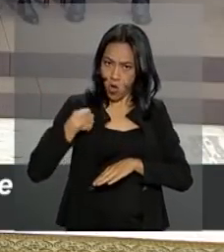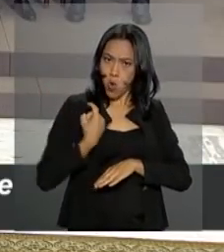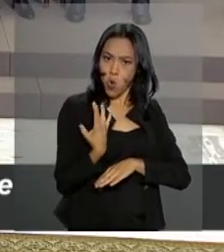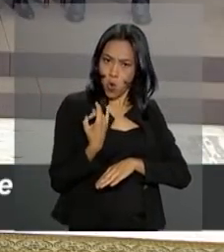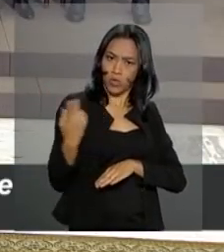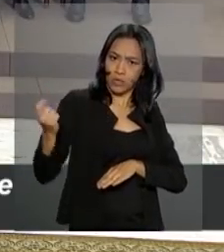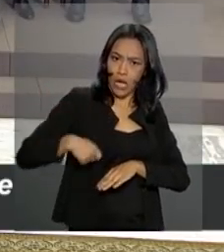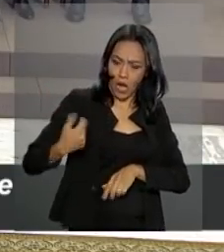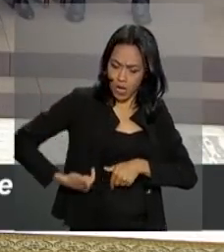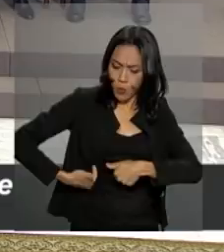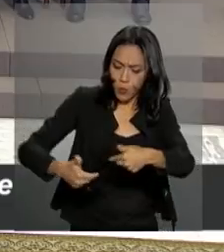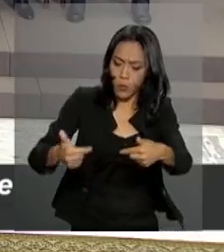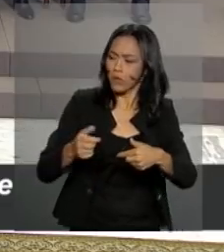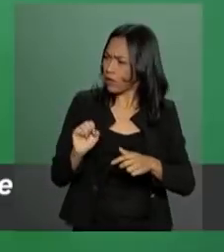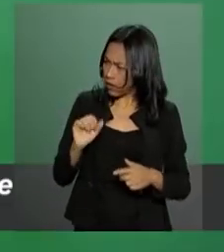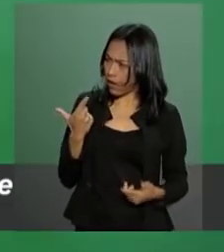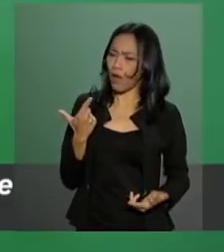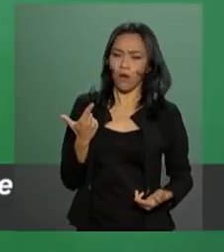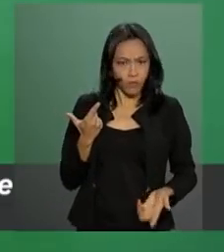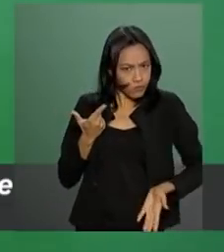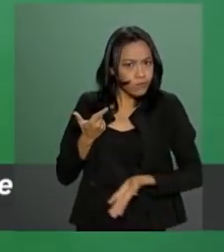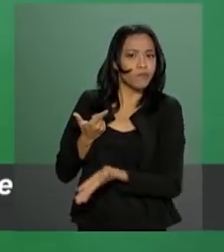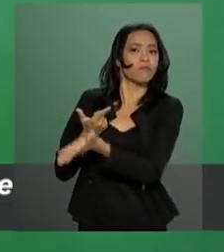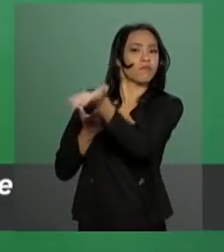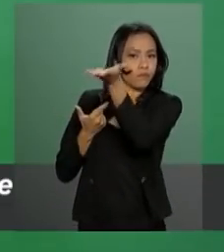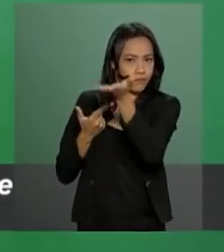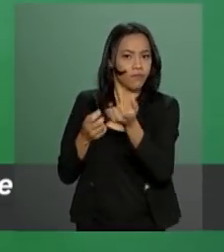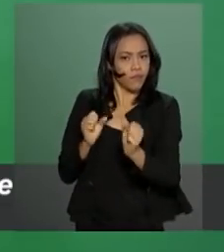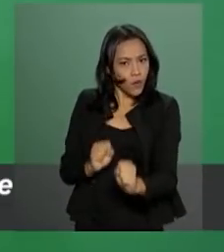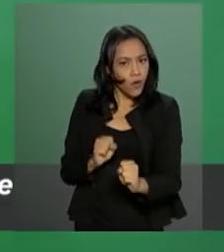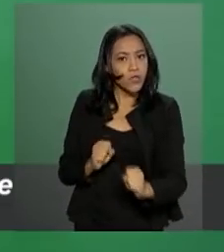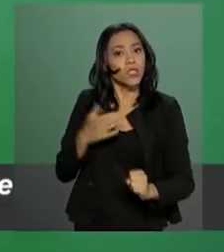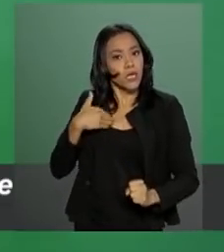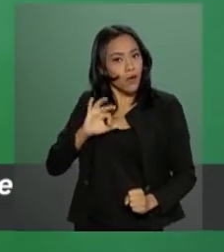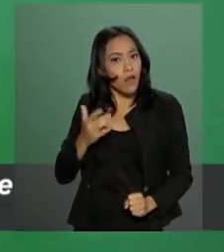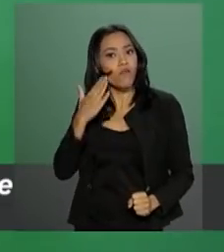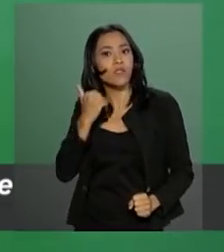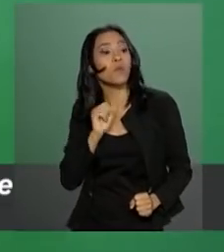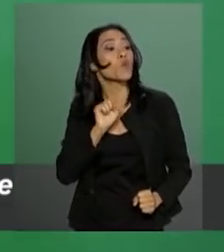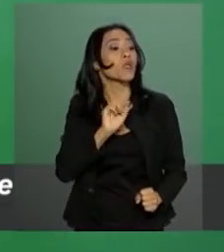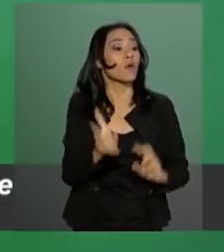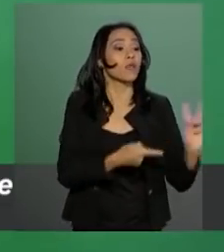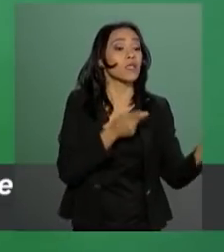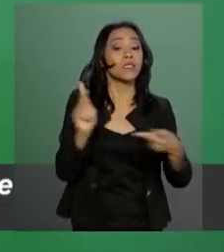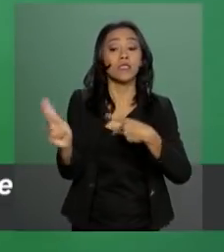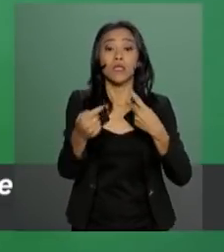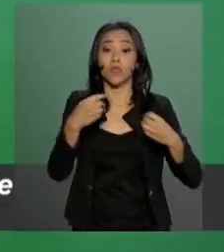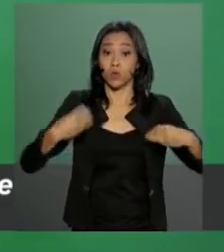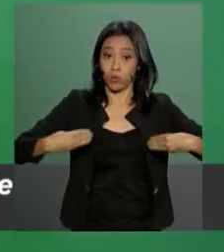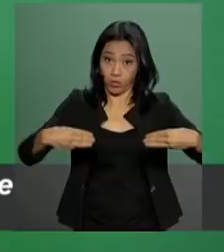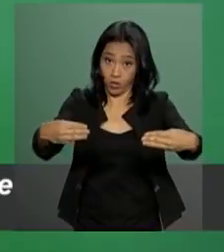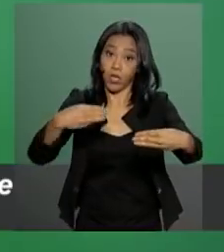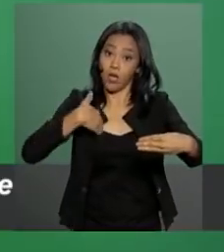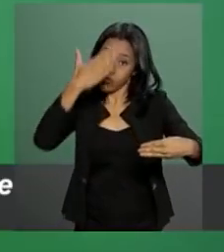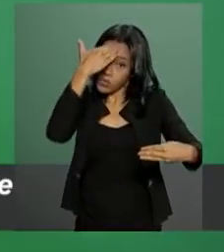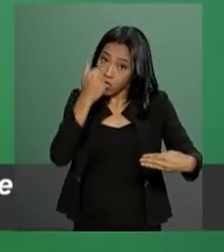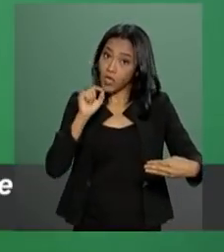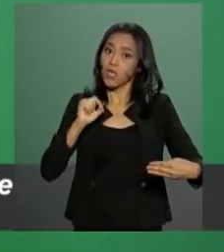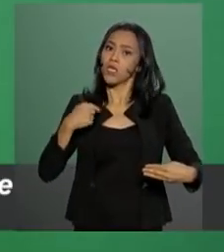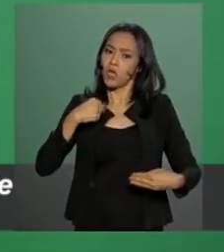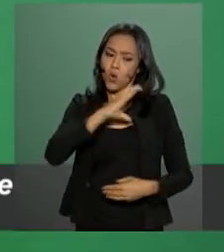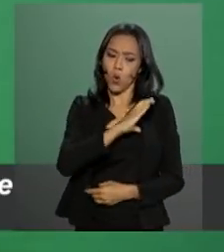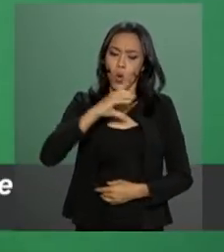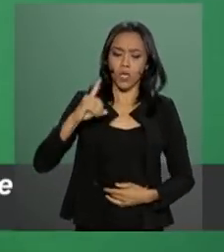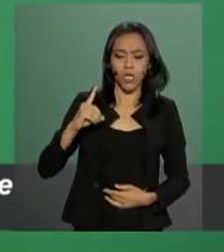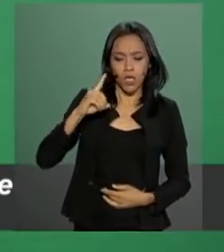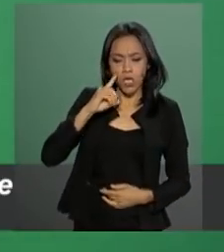ter toda autonomia claro que eu acompanho os fatos todos que ocorrem nos vários ministérios brasileiros e os coordenam muitas